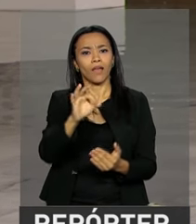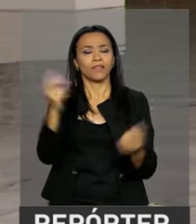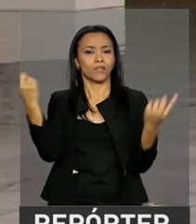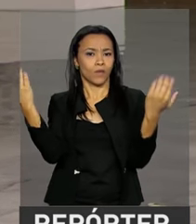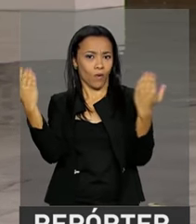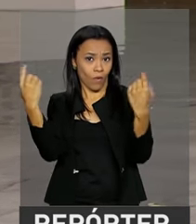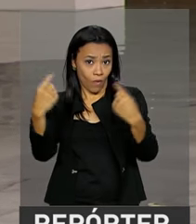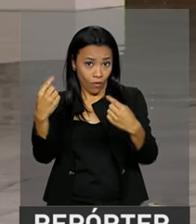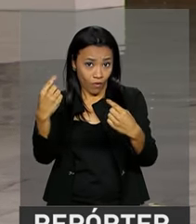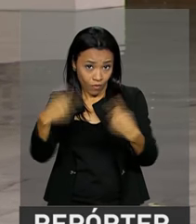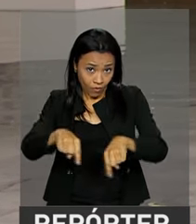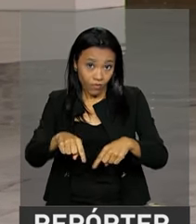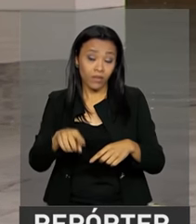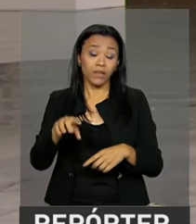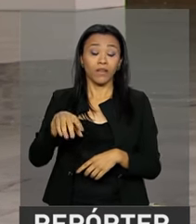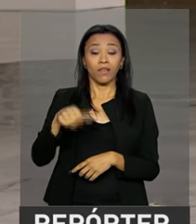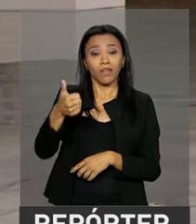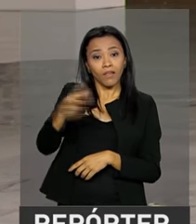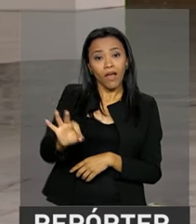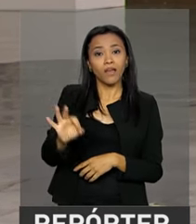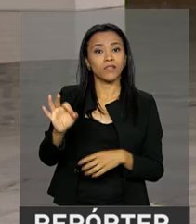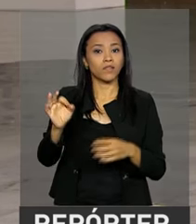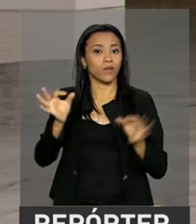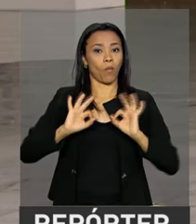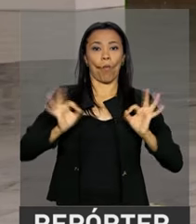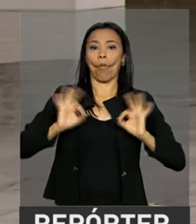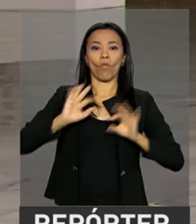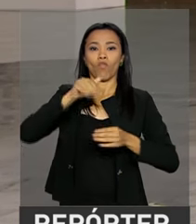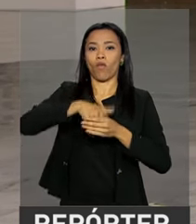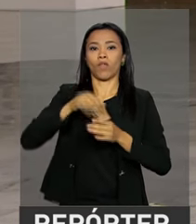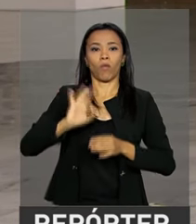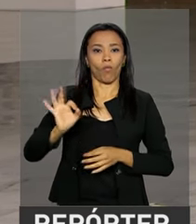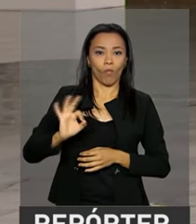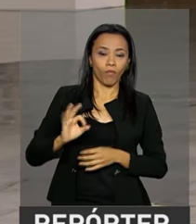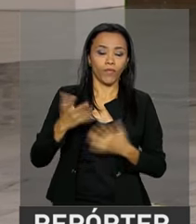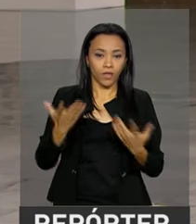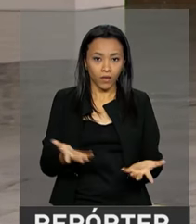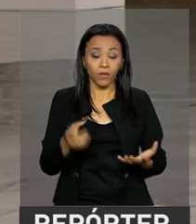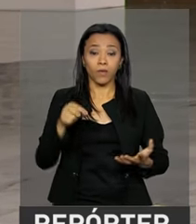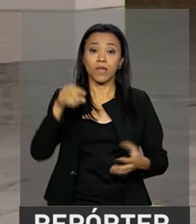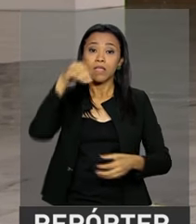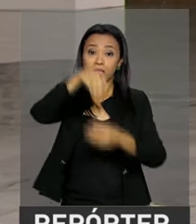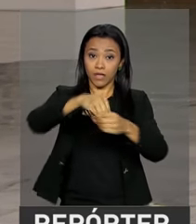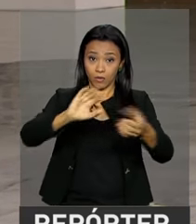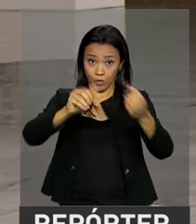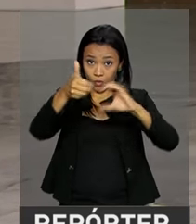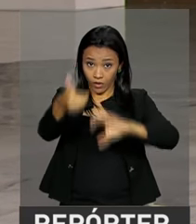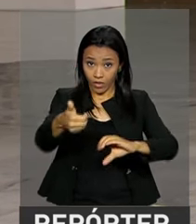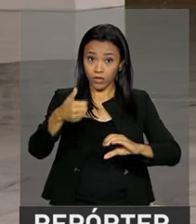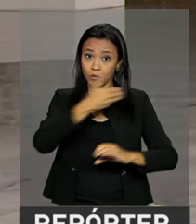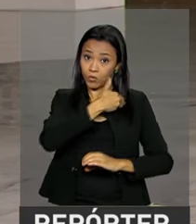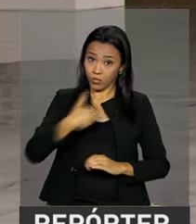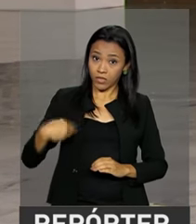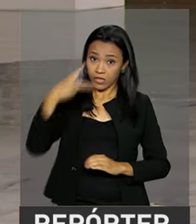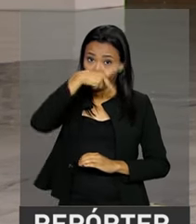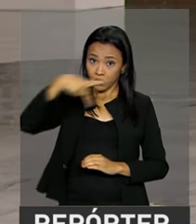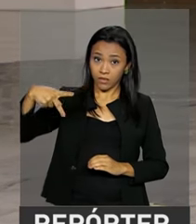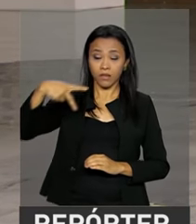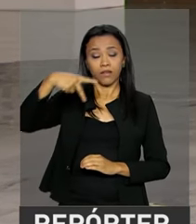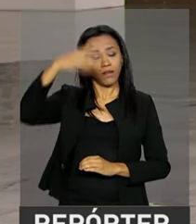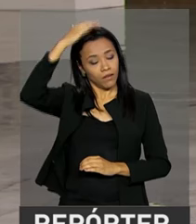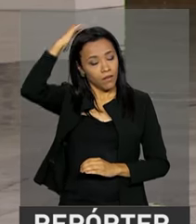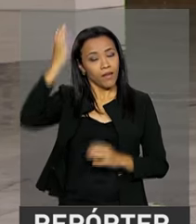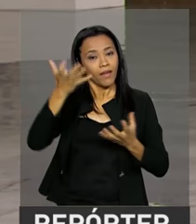senadores votaram em branco. O presidente Temer disse que, junto com o Congresso, pretende avançar nas